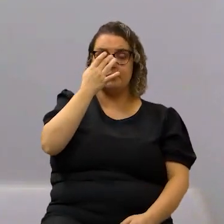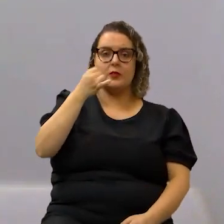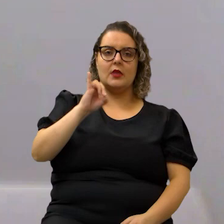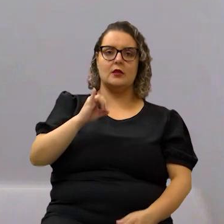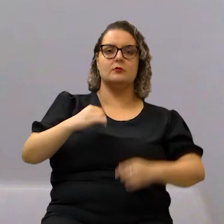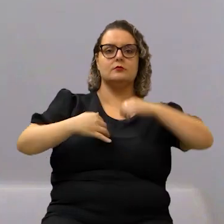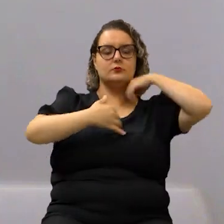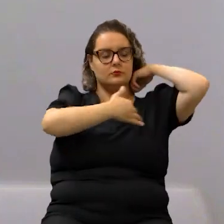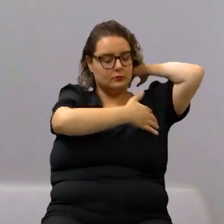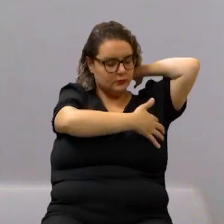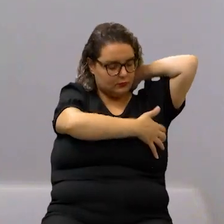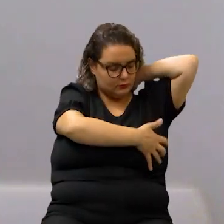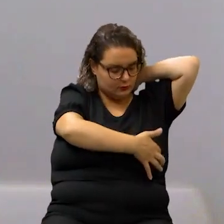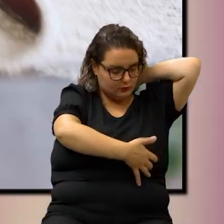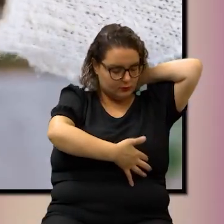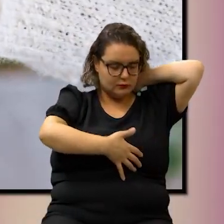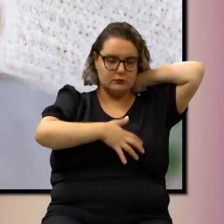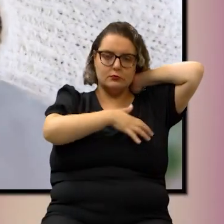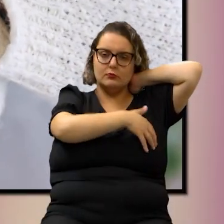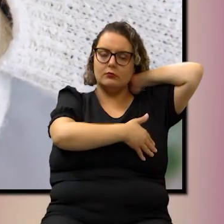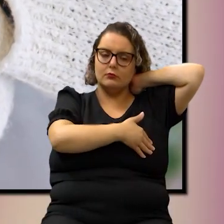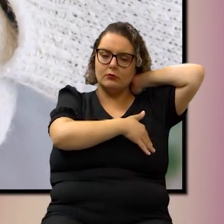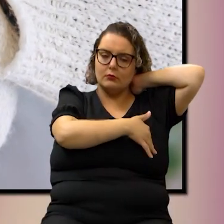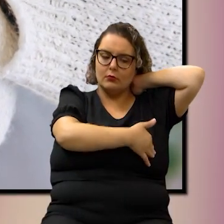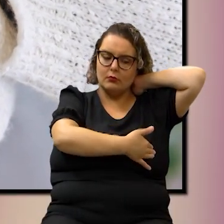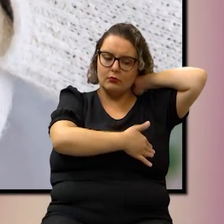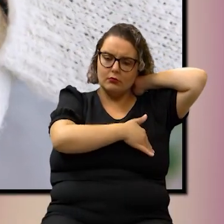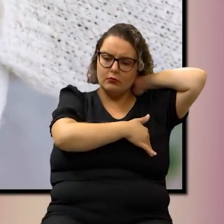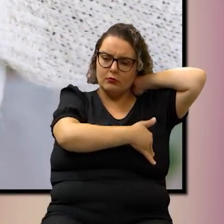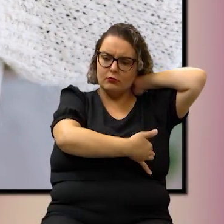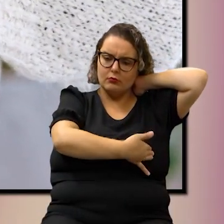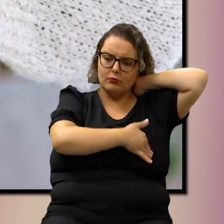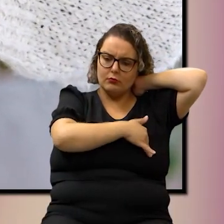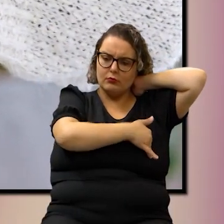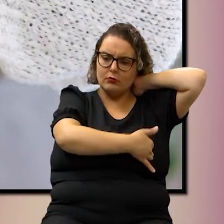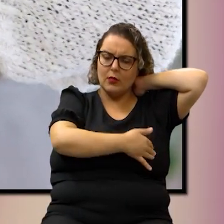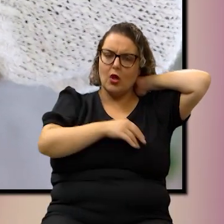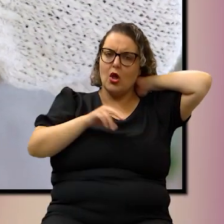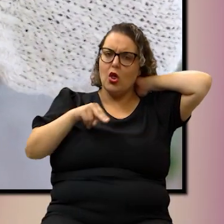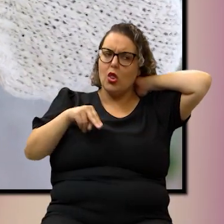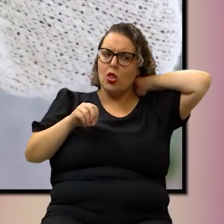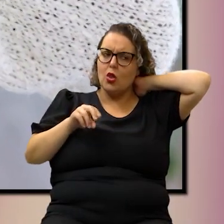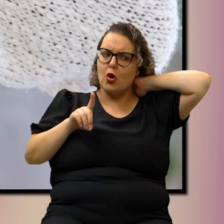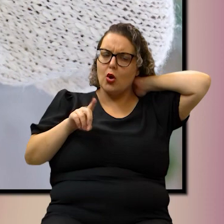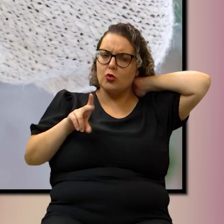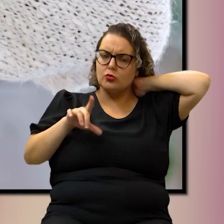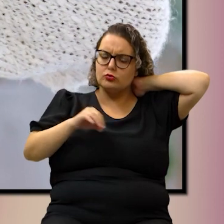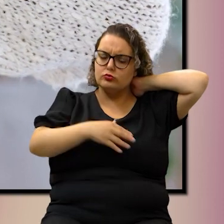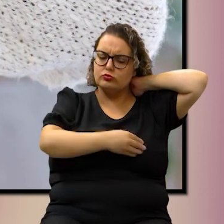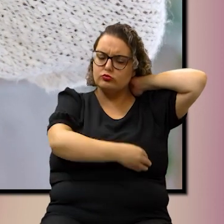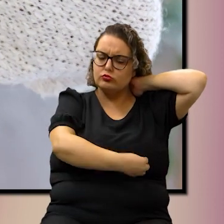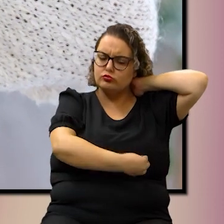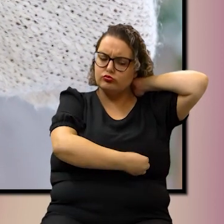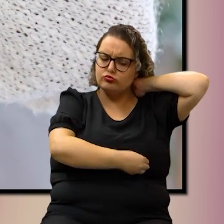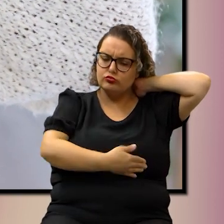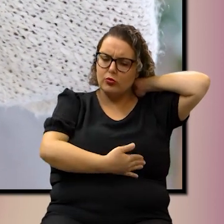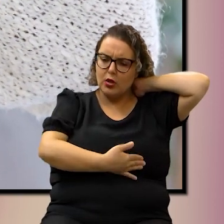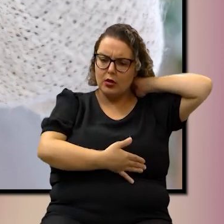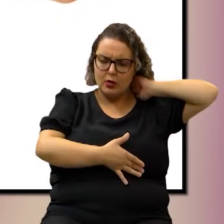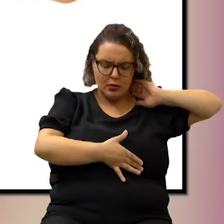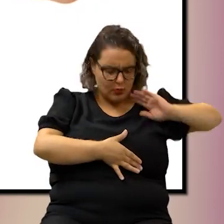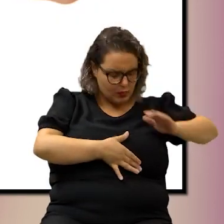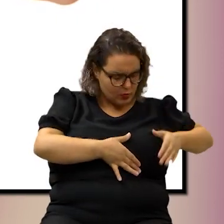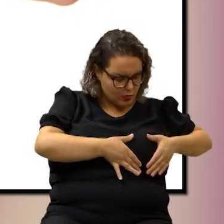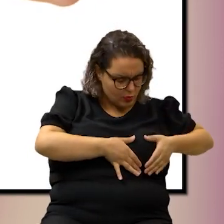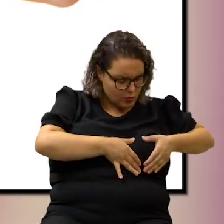você palpar algum caroço na sua mama, que é o que a gente chama de nódulo, mas então, palpou algum caroço na mama, percebeu a saída de